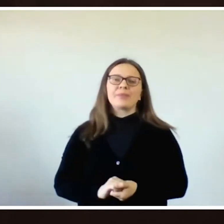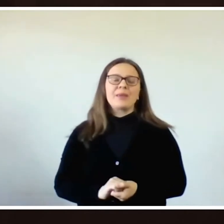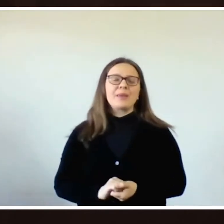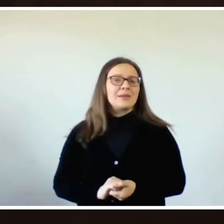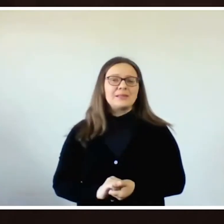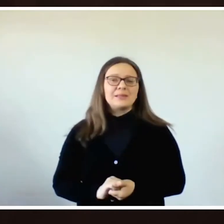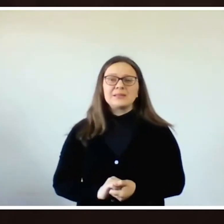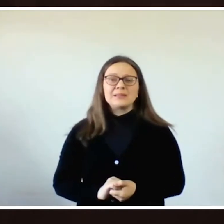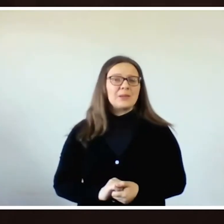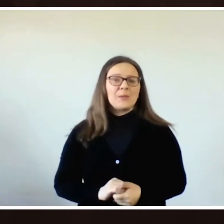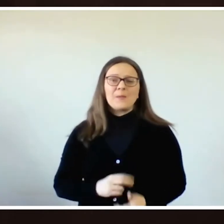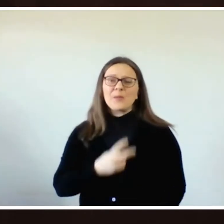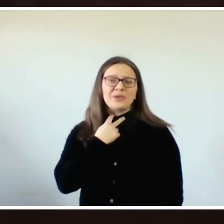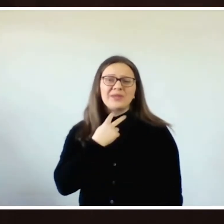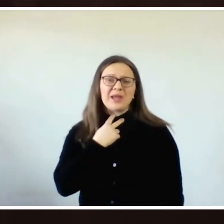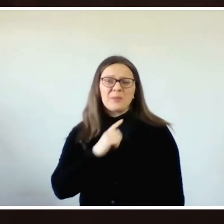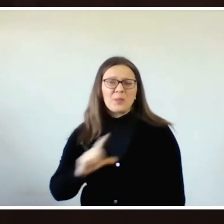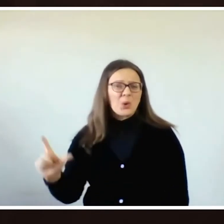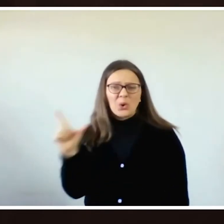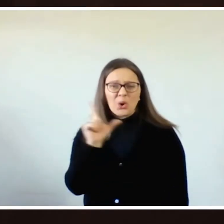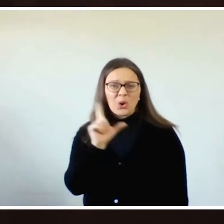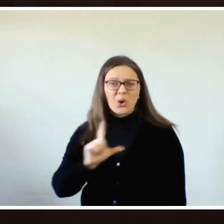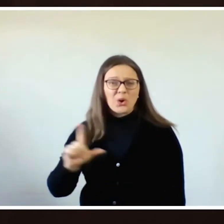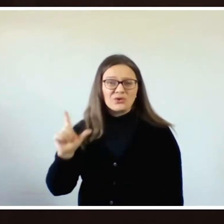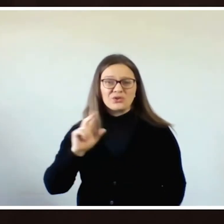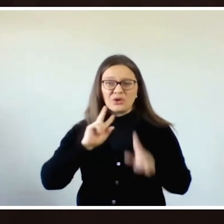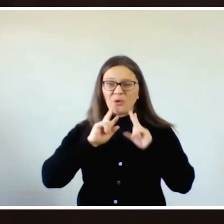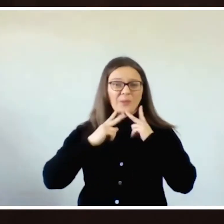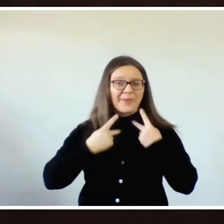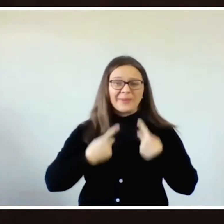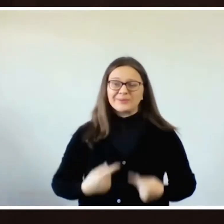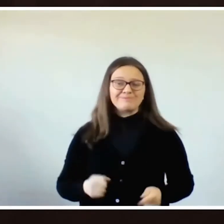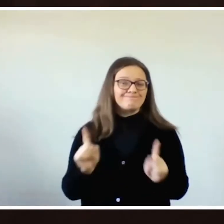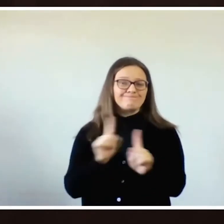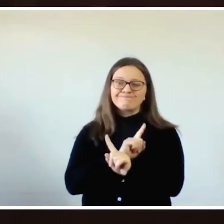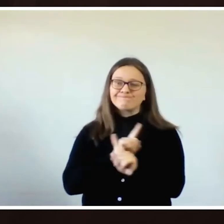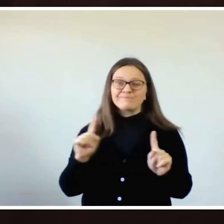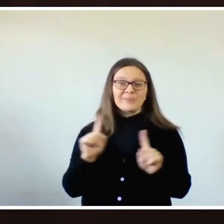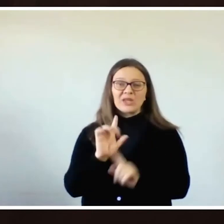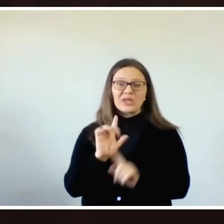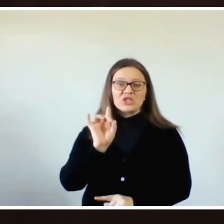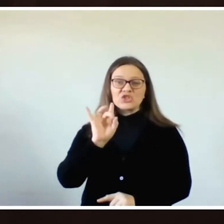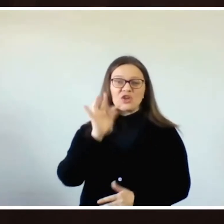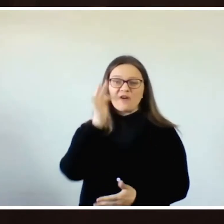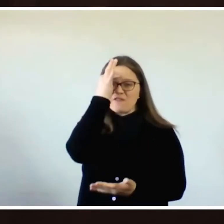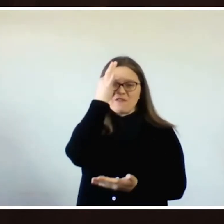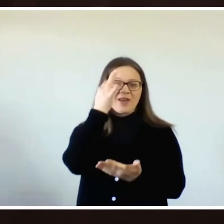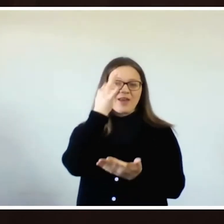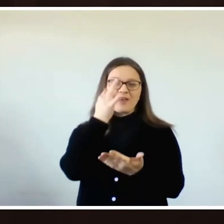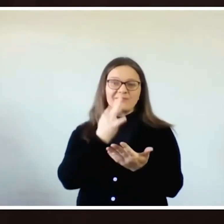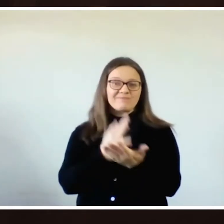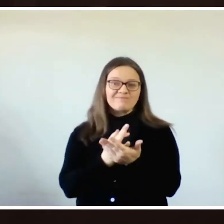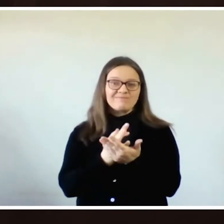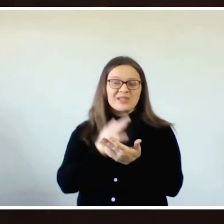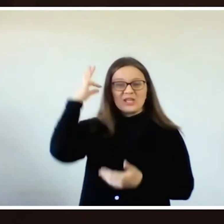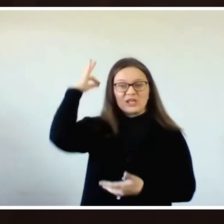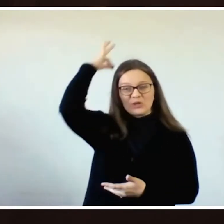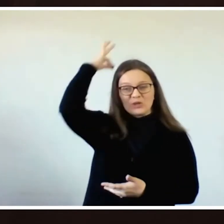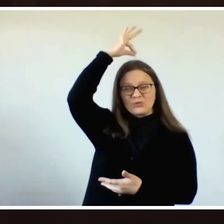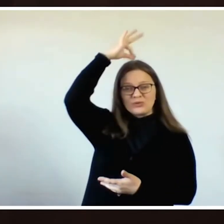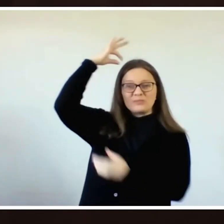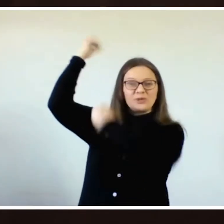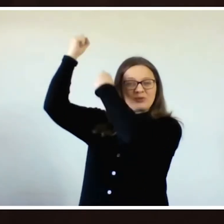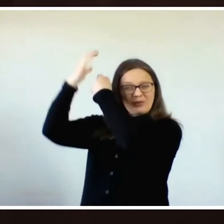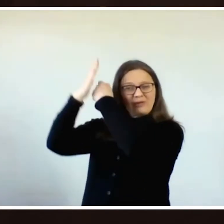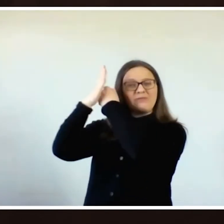humana. Deve-se receber pela fé por meio da revelação do Espírito. Mistério. O Senhor